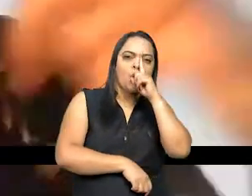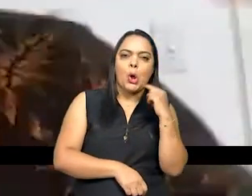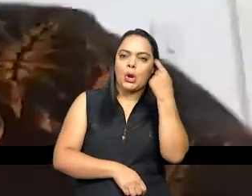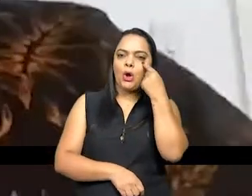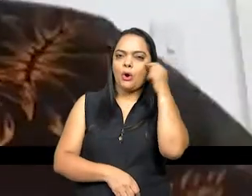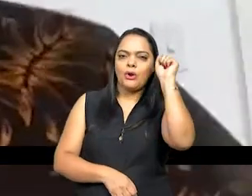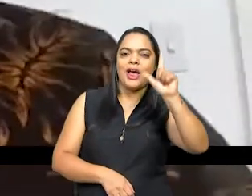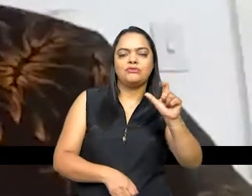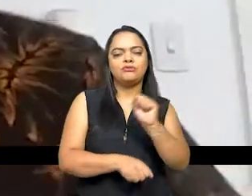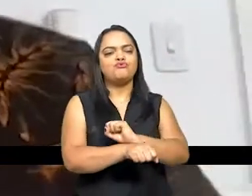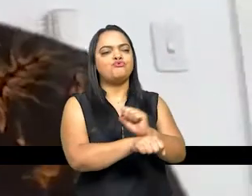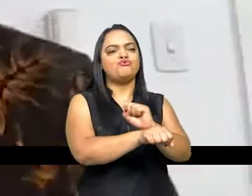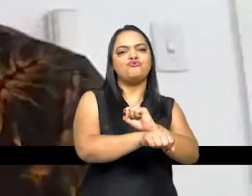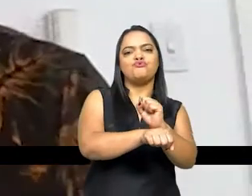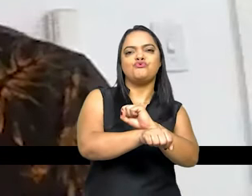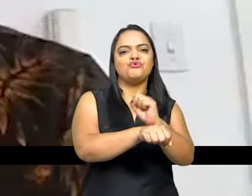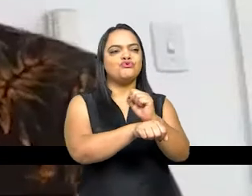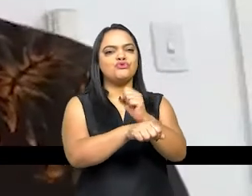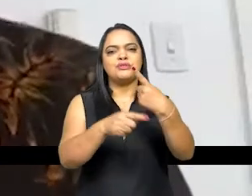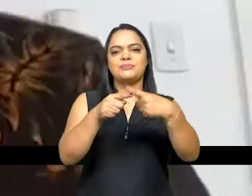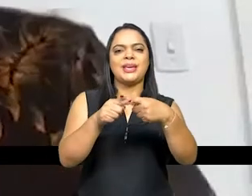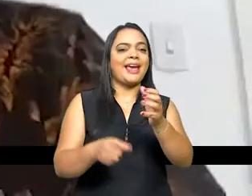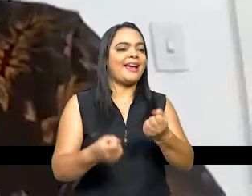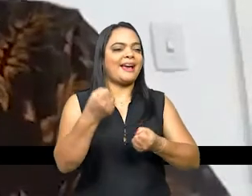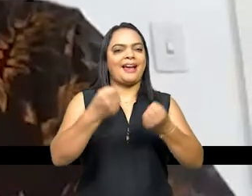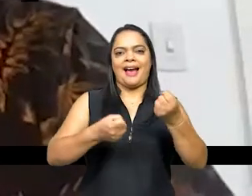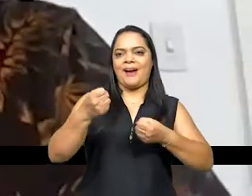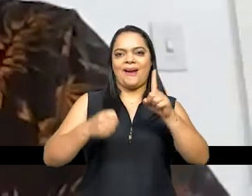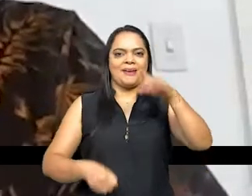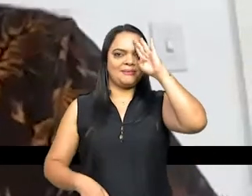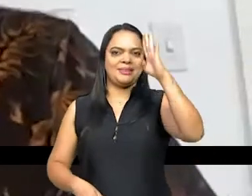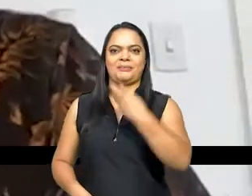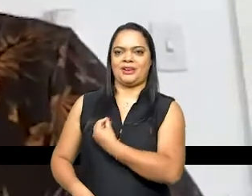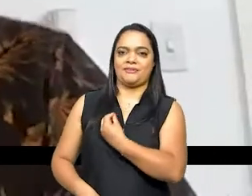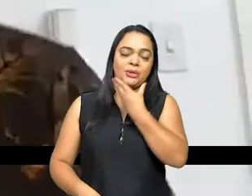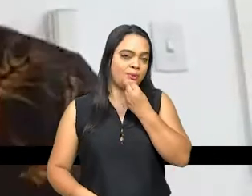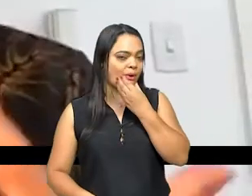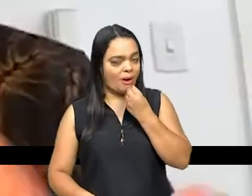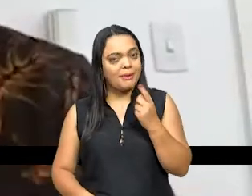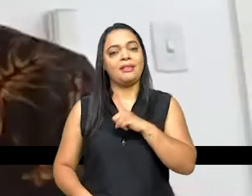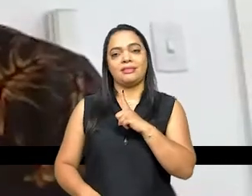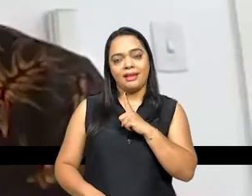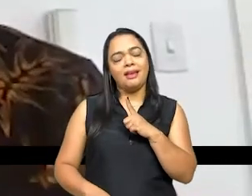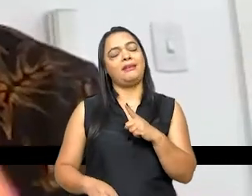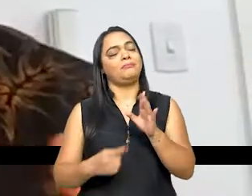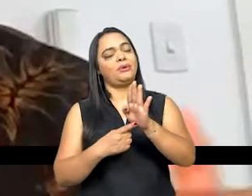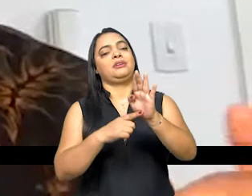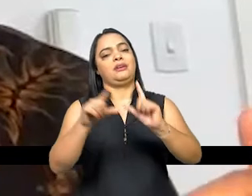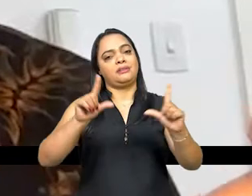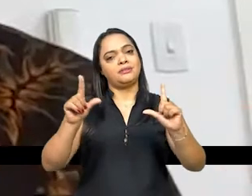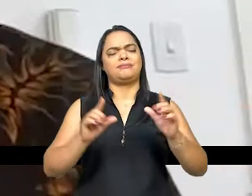achando que ter o carro é a maior realização da vida de um homem. Está colocado ali também. Então, a gente tem que começar a se dar por conta do